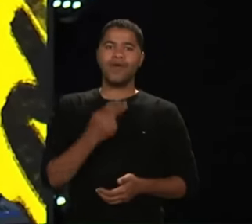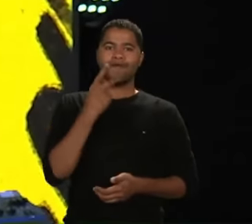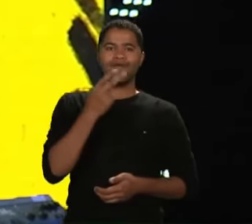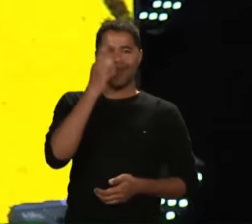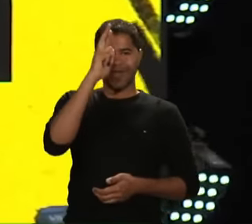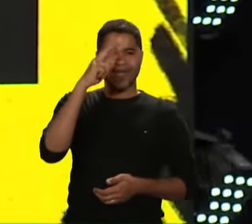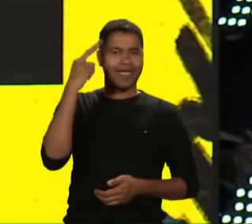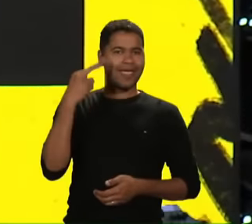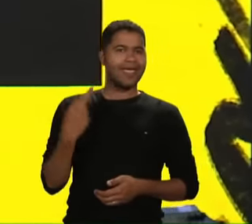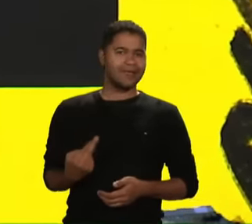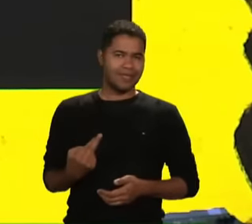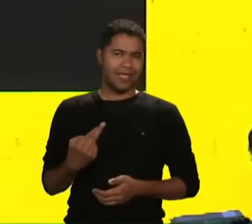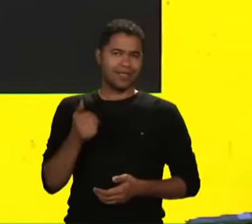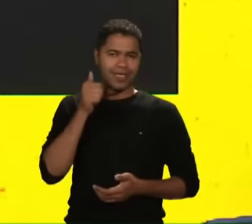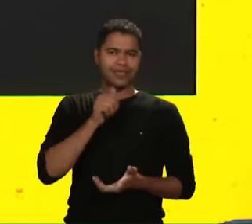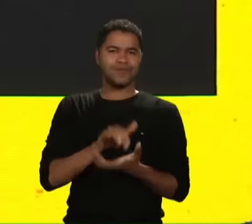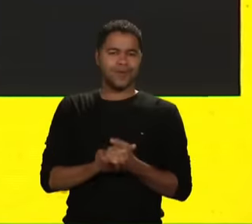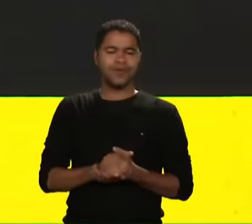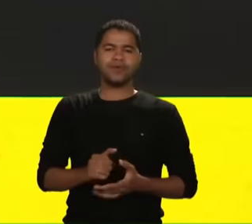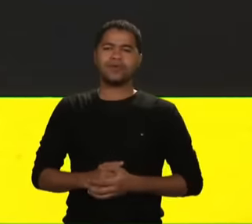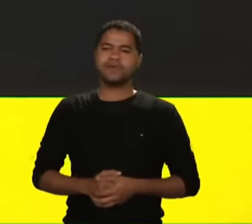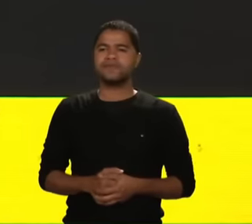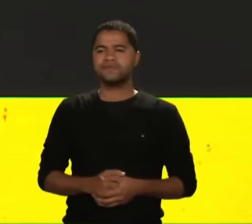Renata aqueles votos. Renata,